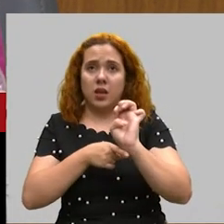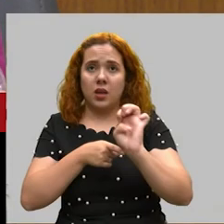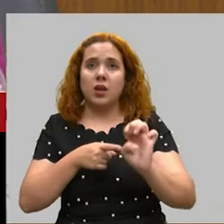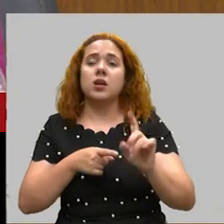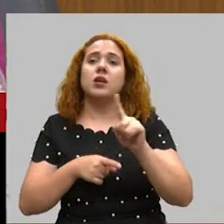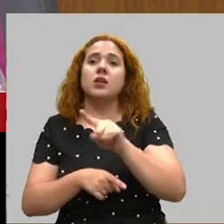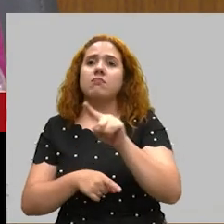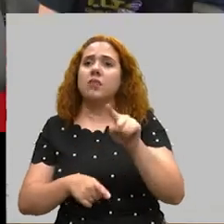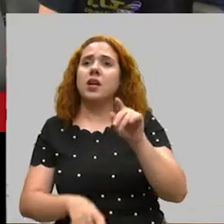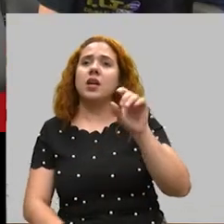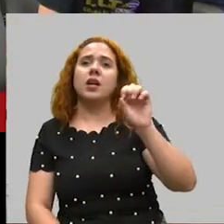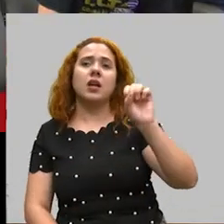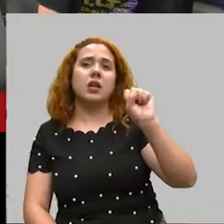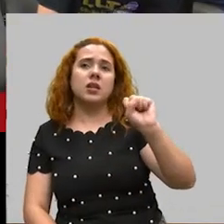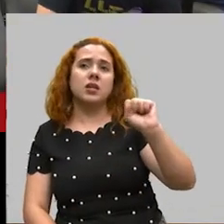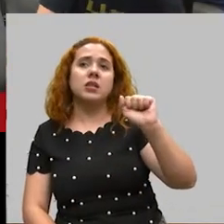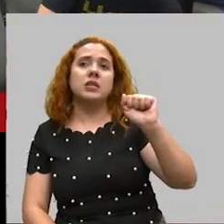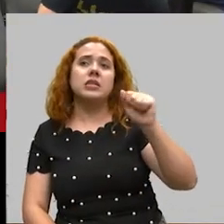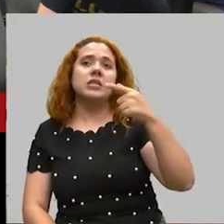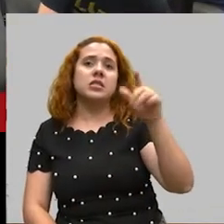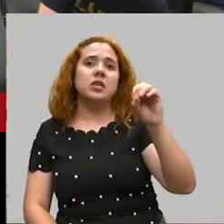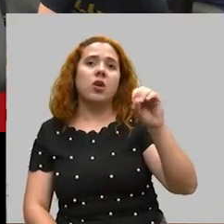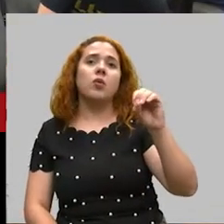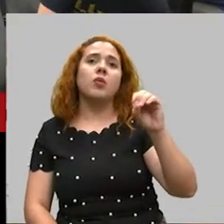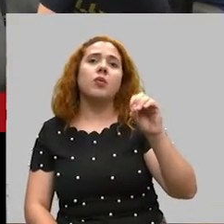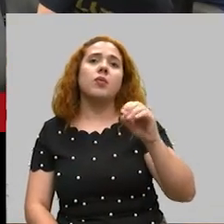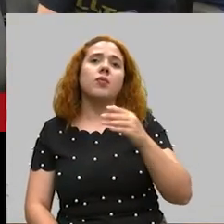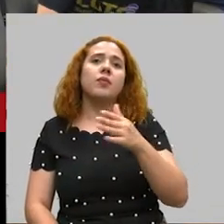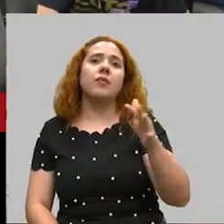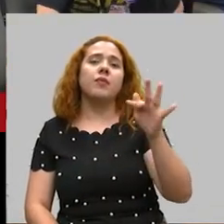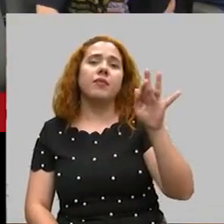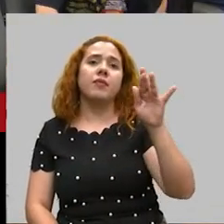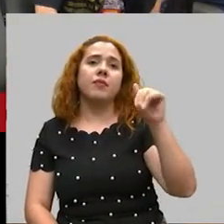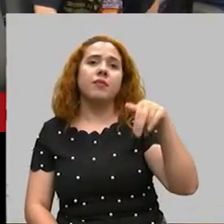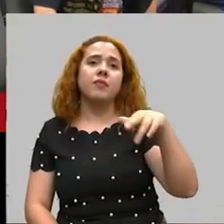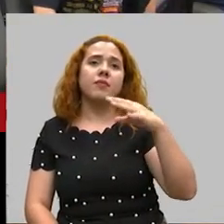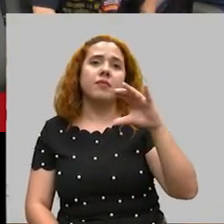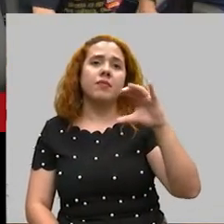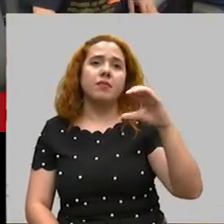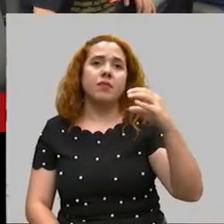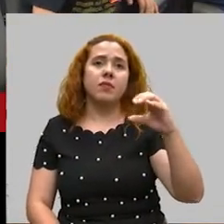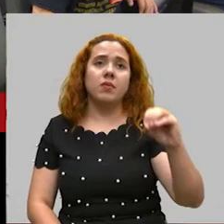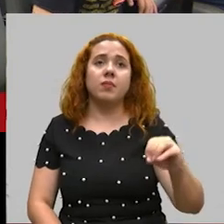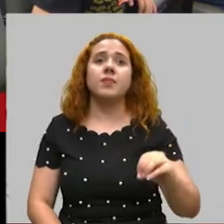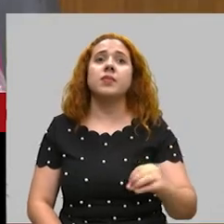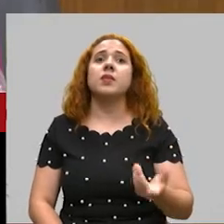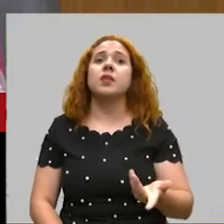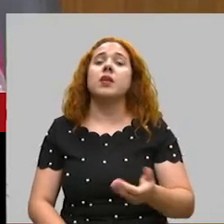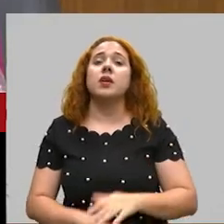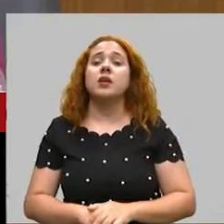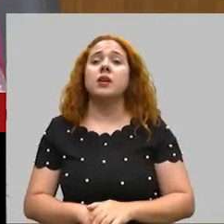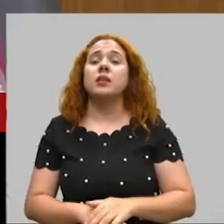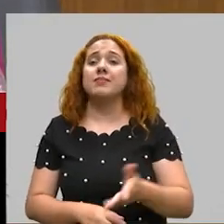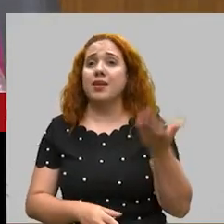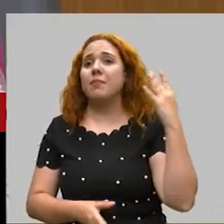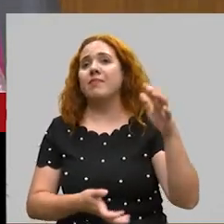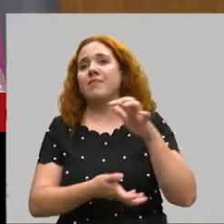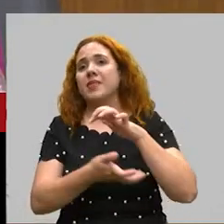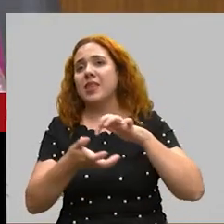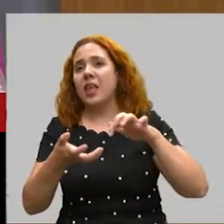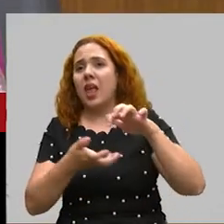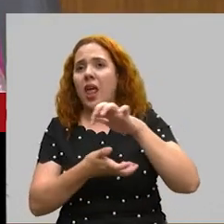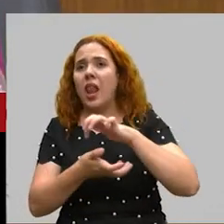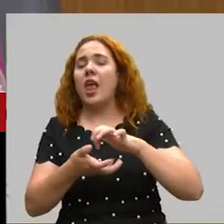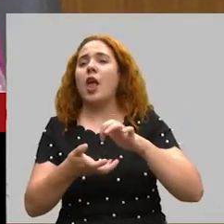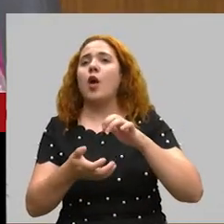do e eu lembro bem da fala de Rita e agradeço muito ela por isso uma vez que a gente estava em greve lutando